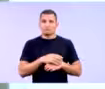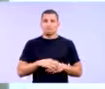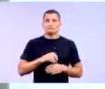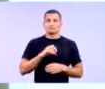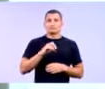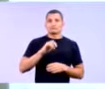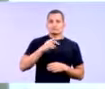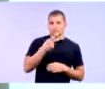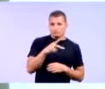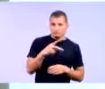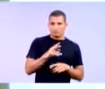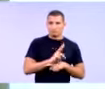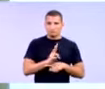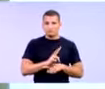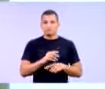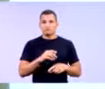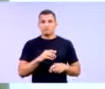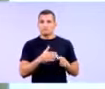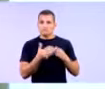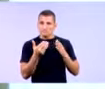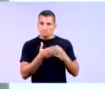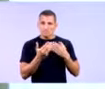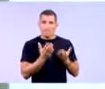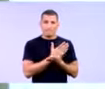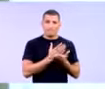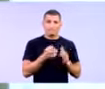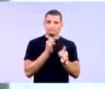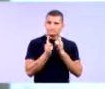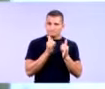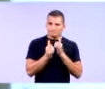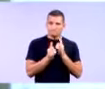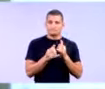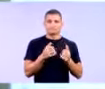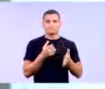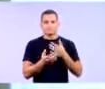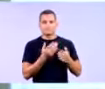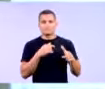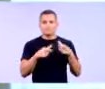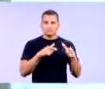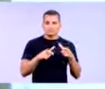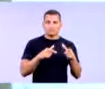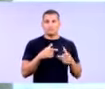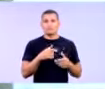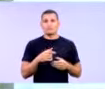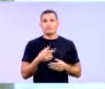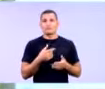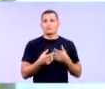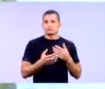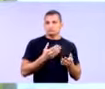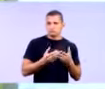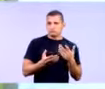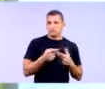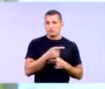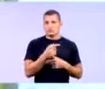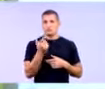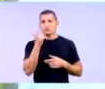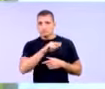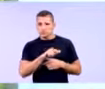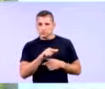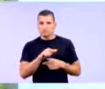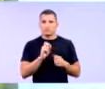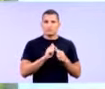dele pede algumas informações, né, pede dele algum trabalho, passa para ele algum trabalho, se ele está conseguindo cumprir, se ele não está